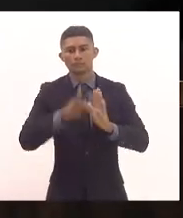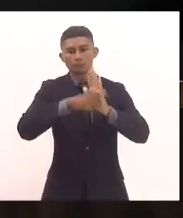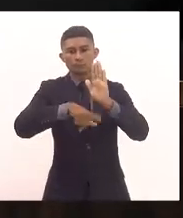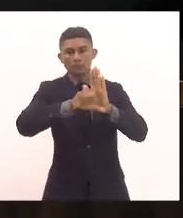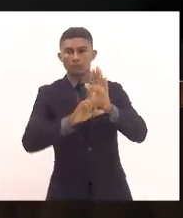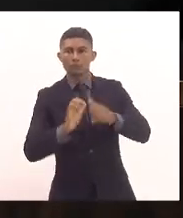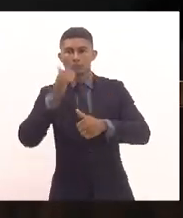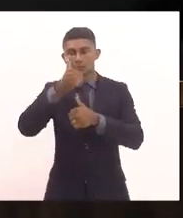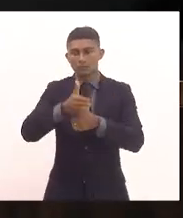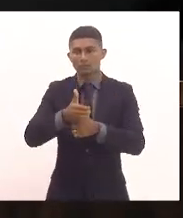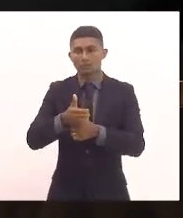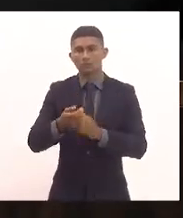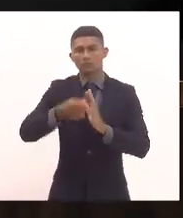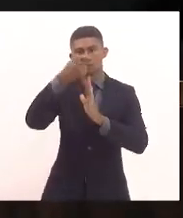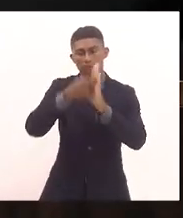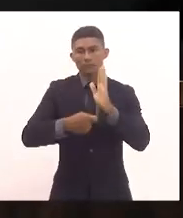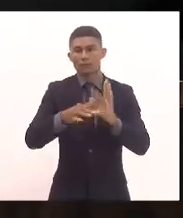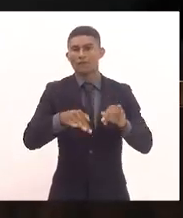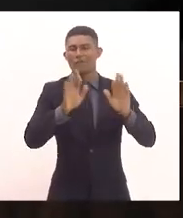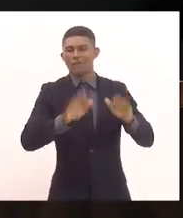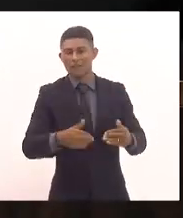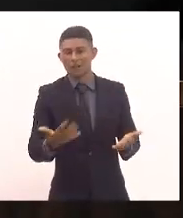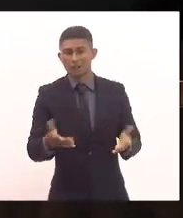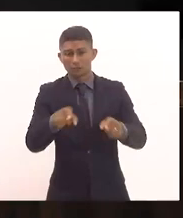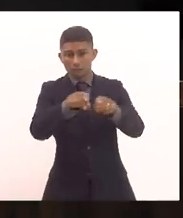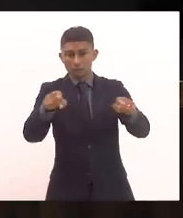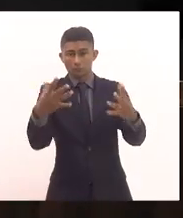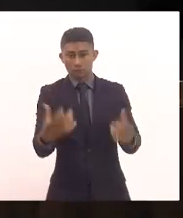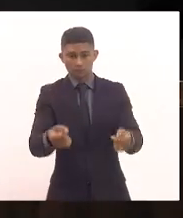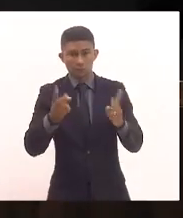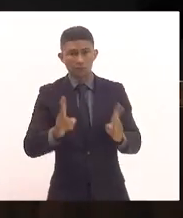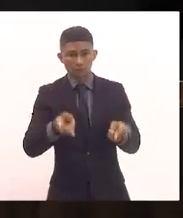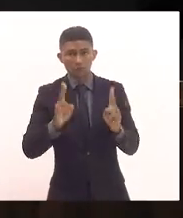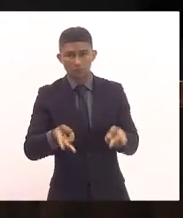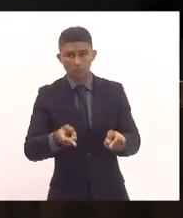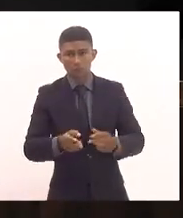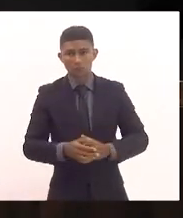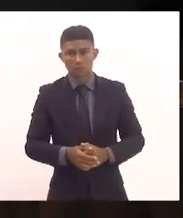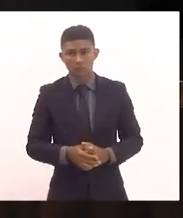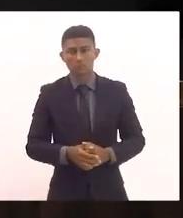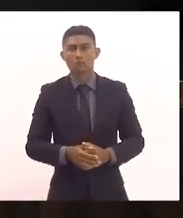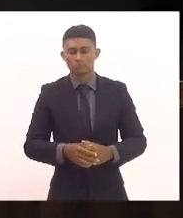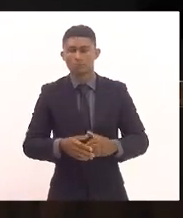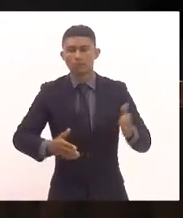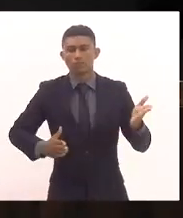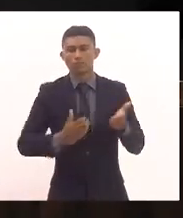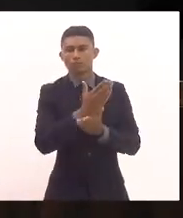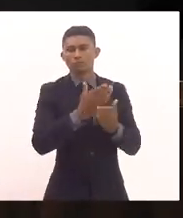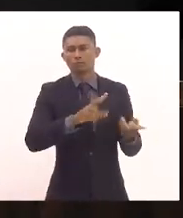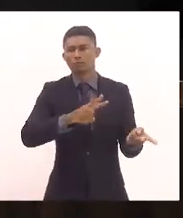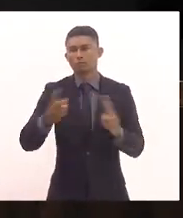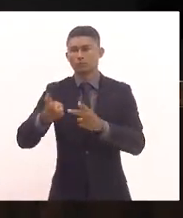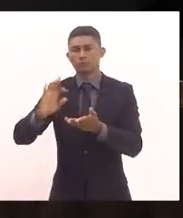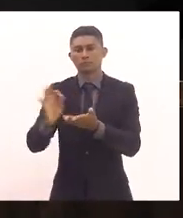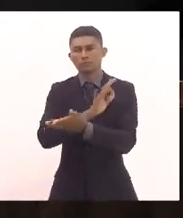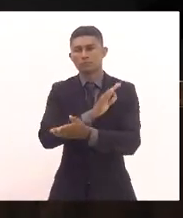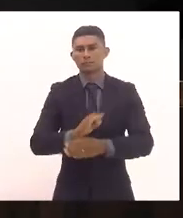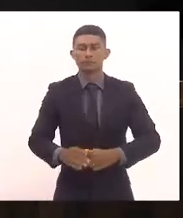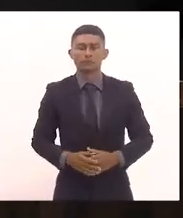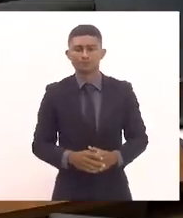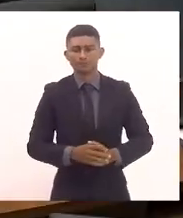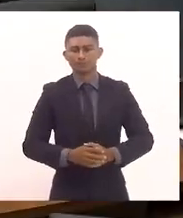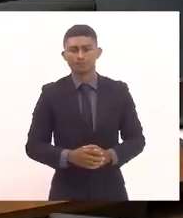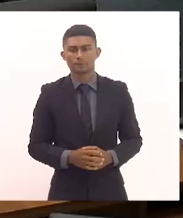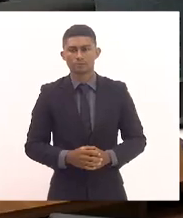com forma final de redação. Senhores que aprovam, permaneçam como se encontram. Aprovado, vai autógrafo.